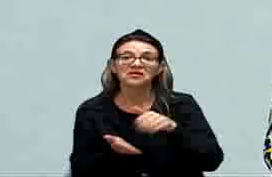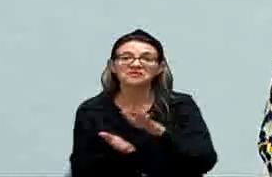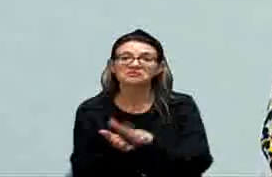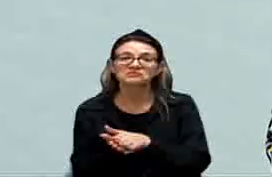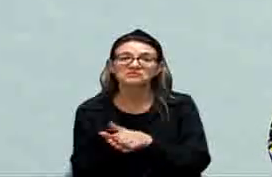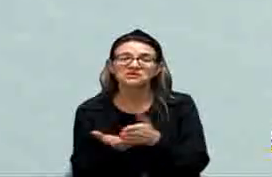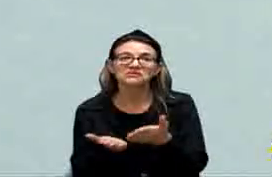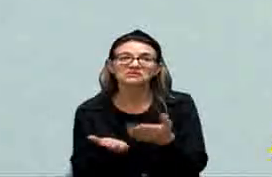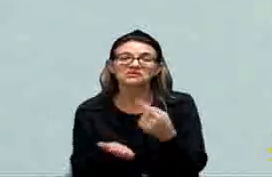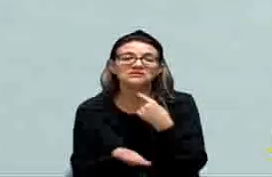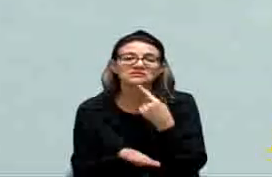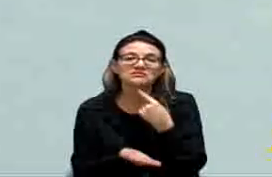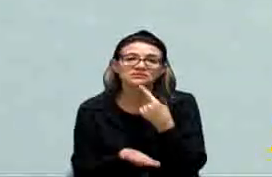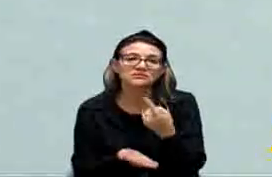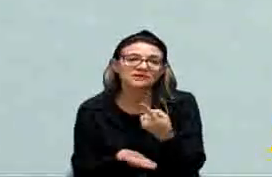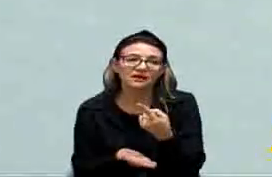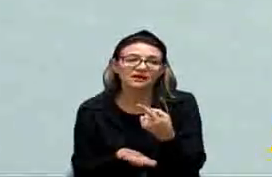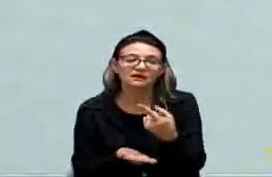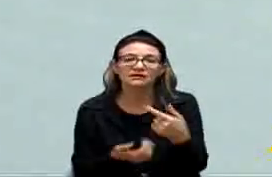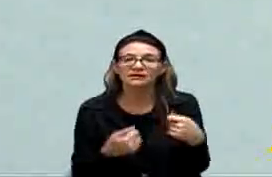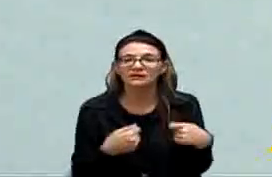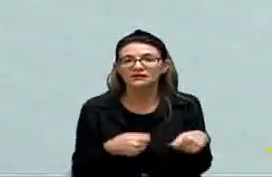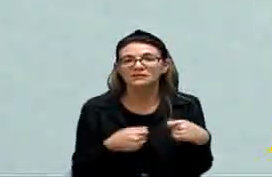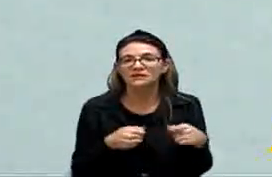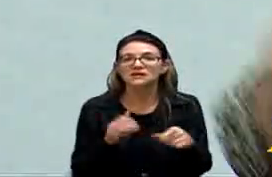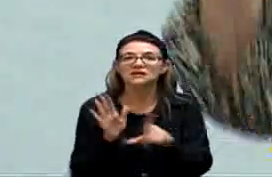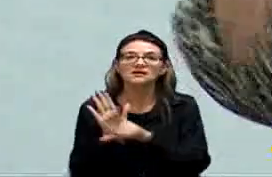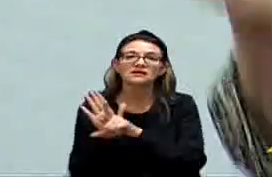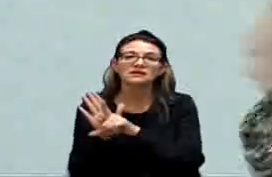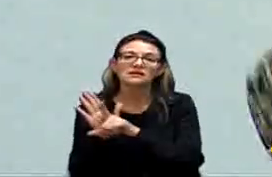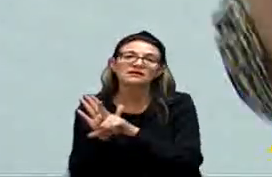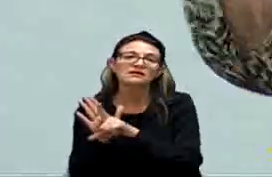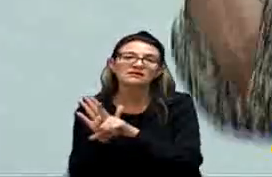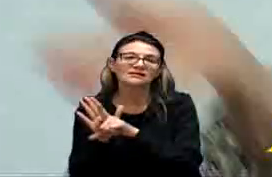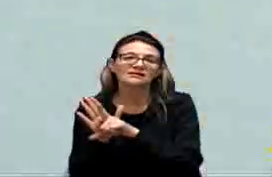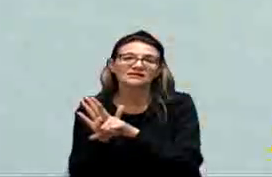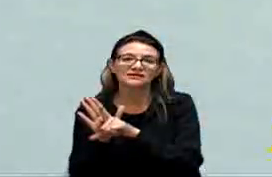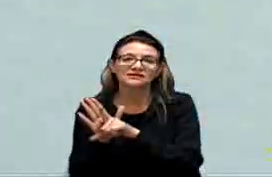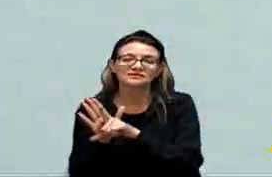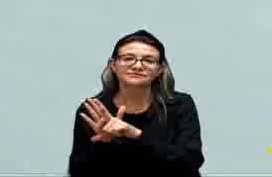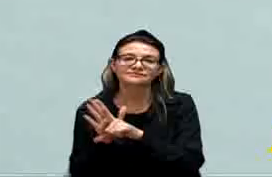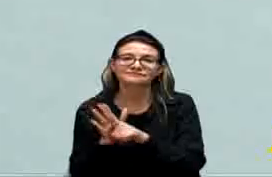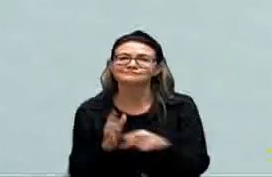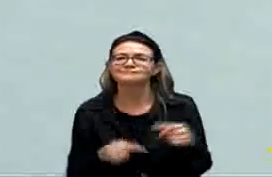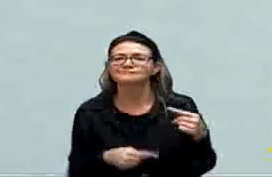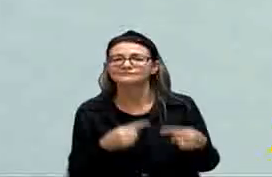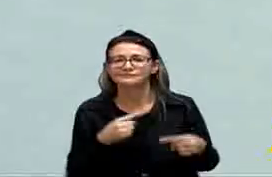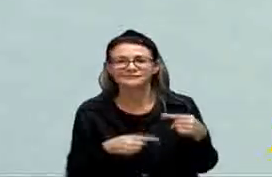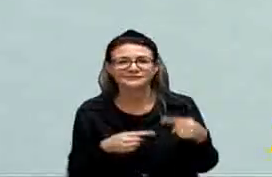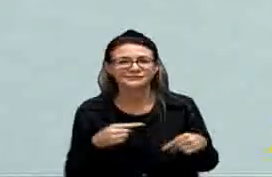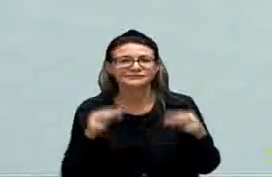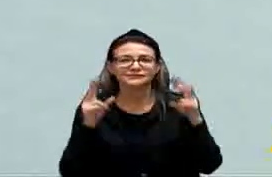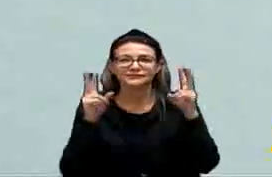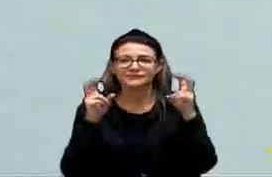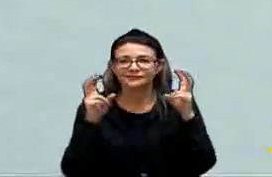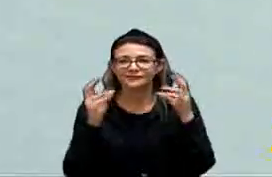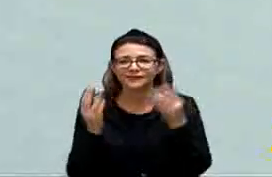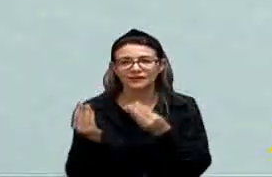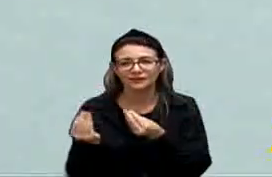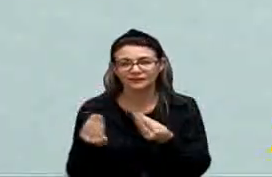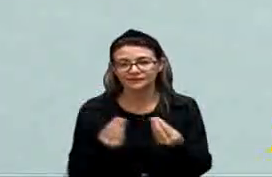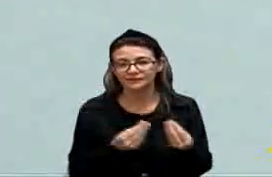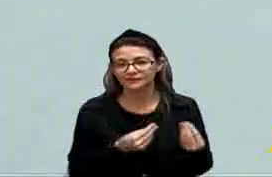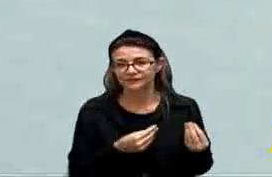leilão ela tem que ser legalizada não se legaliza debatendo esse tema com muita gente eu fui aprendendo essas